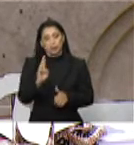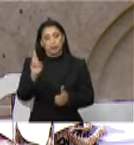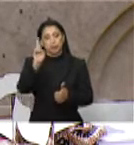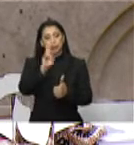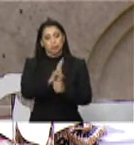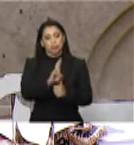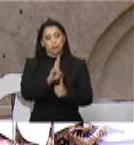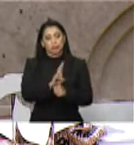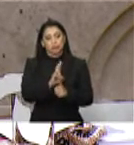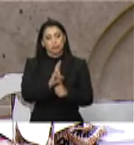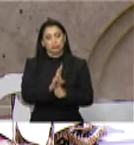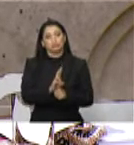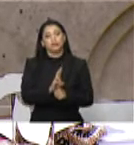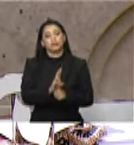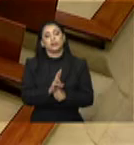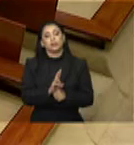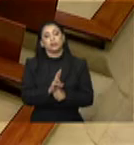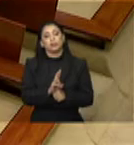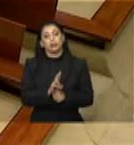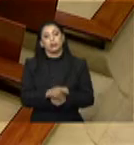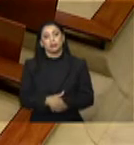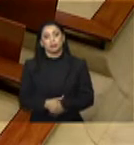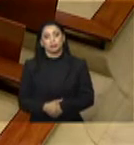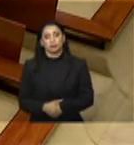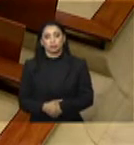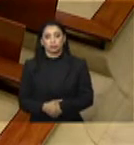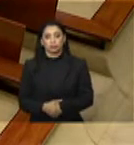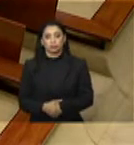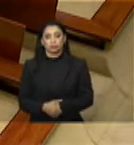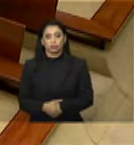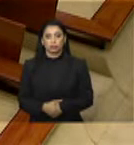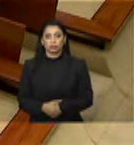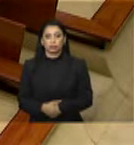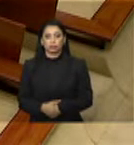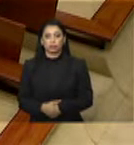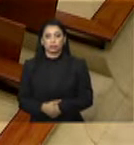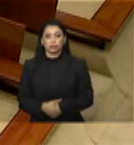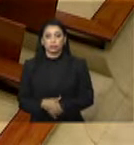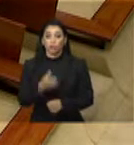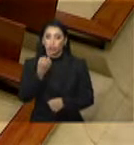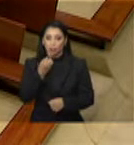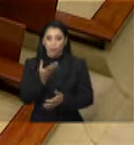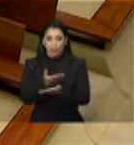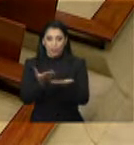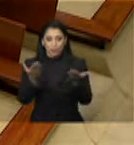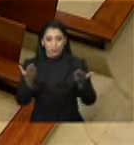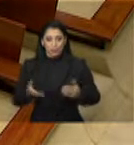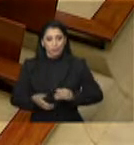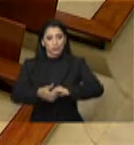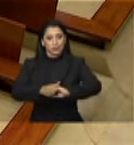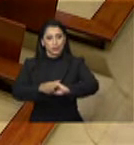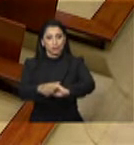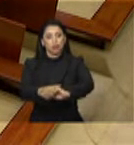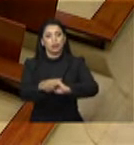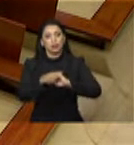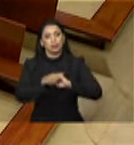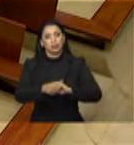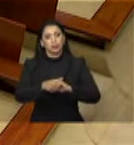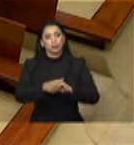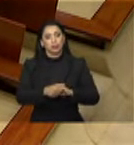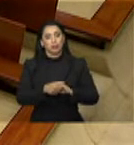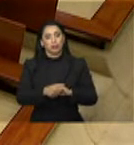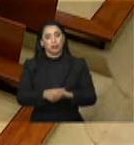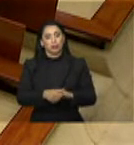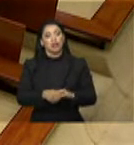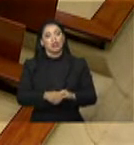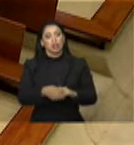falará pela Procuradoria Geral da República Boa tarde a todas e a todos cumprimento vossa excelência senhora ministra